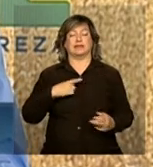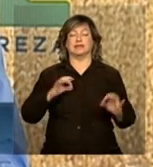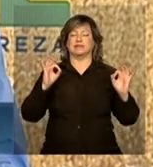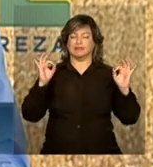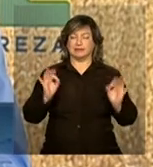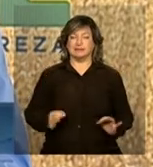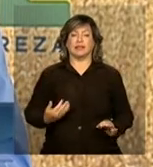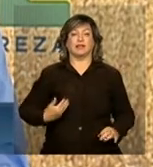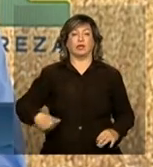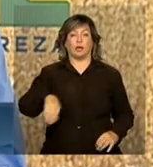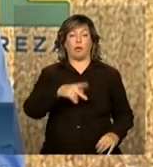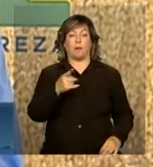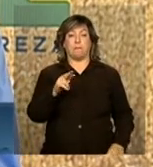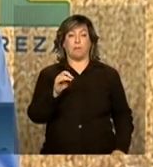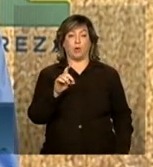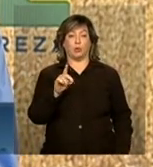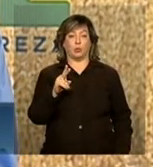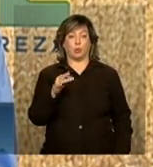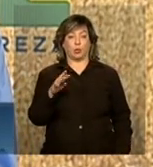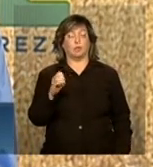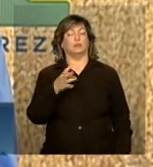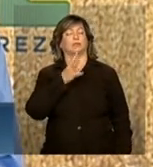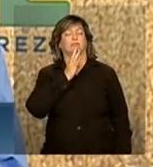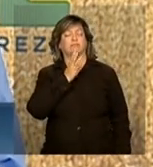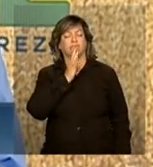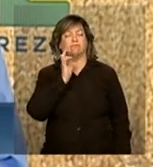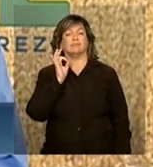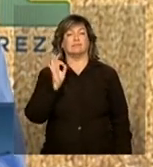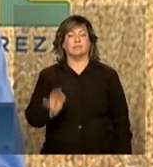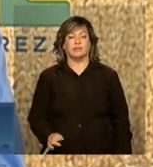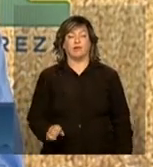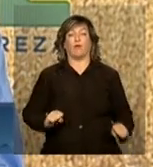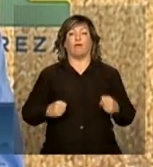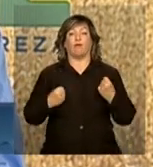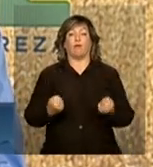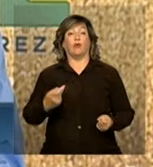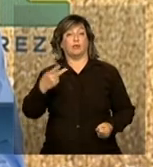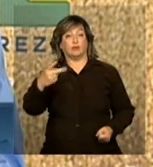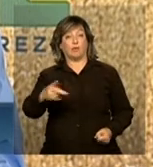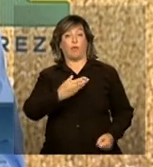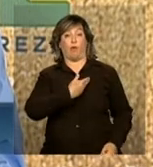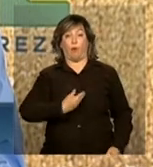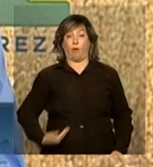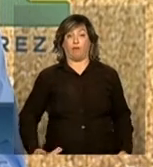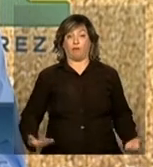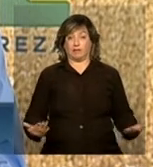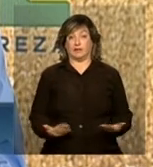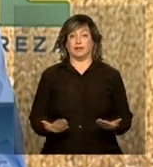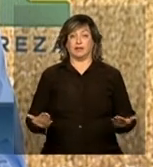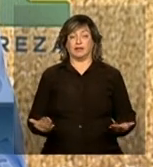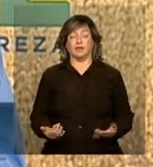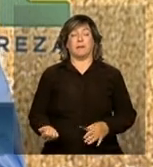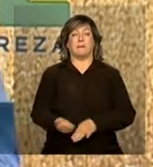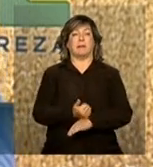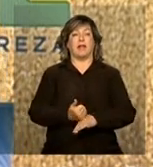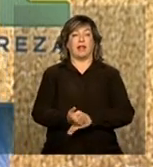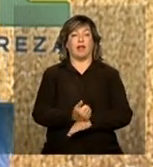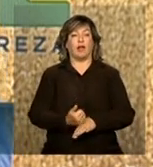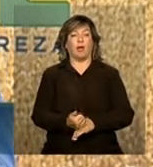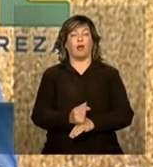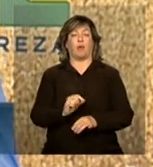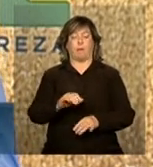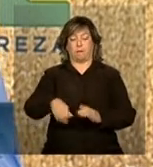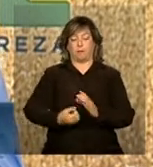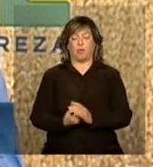que nossos produtores reconhecem o empenho do atual governo para melhorar as condições de produção e de